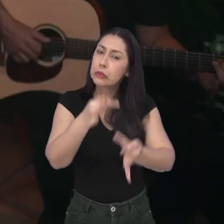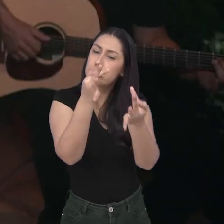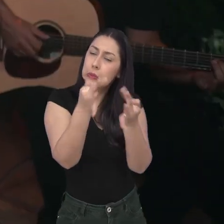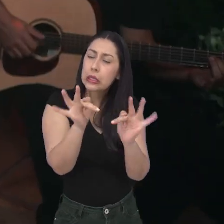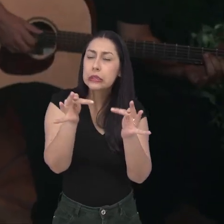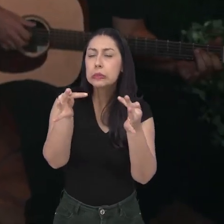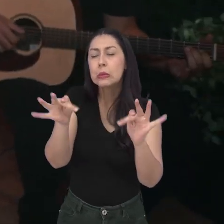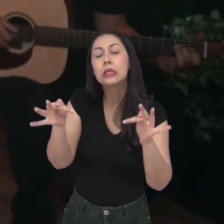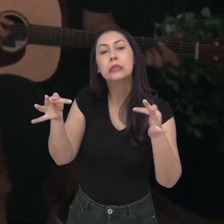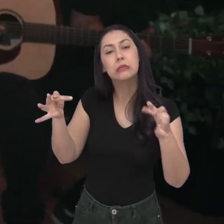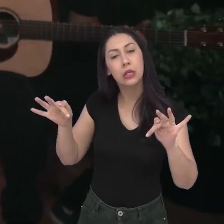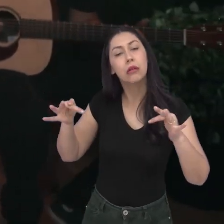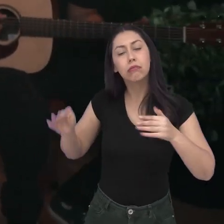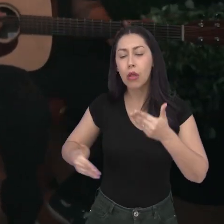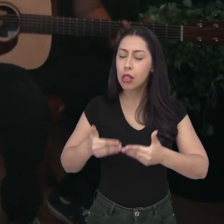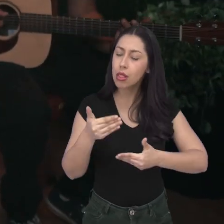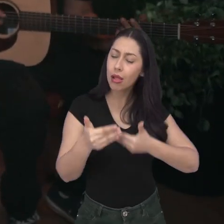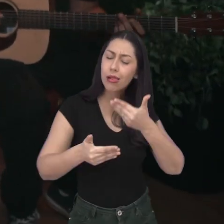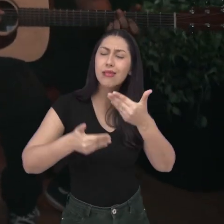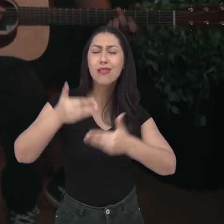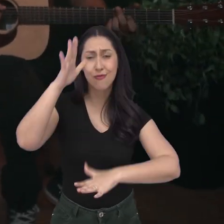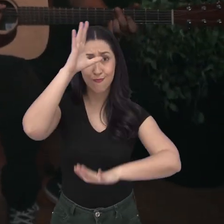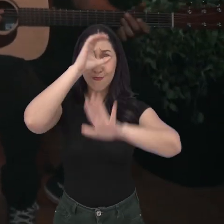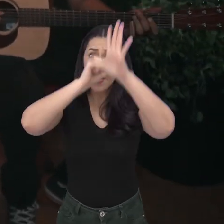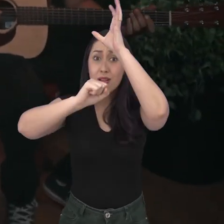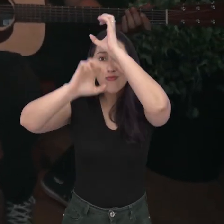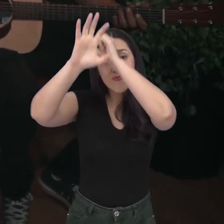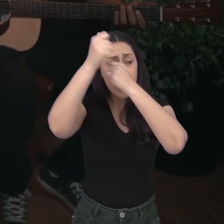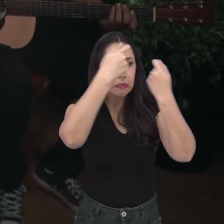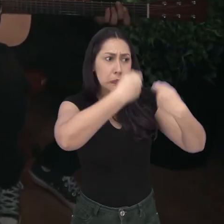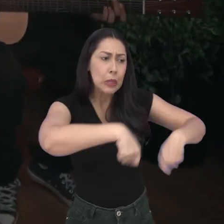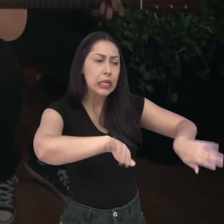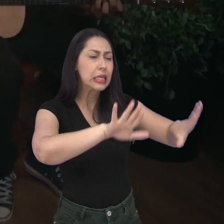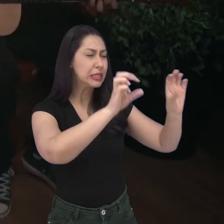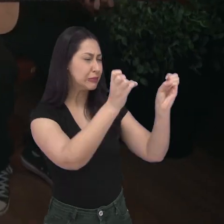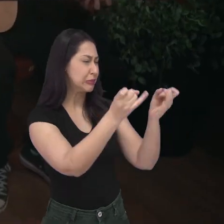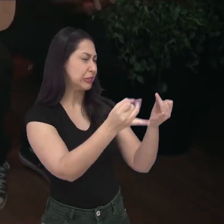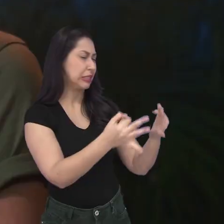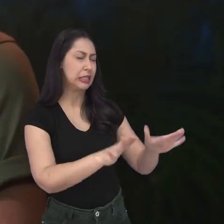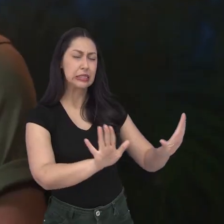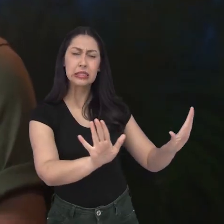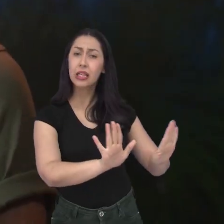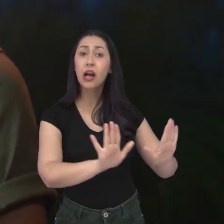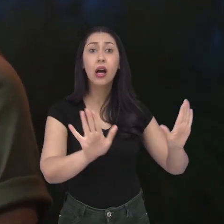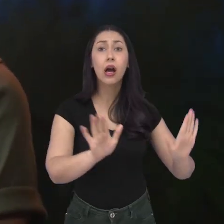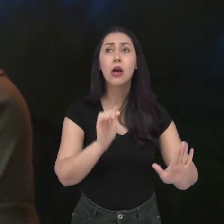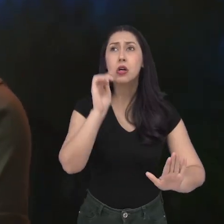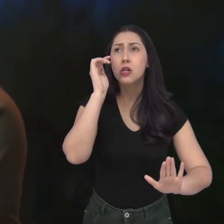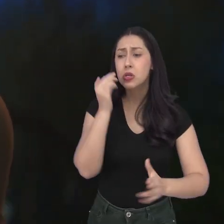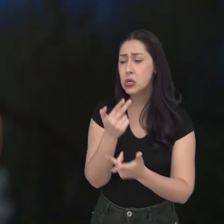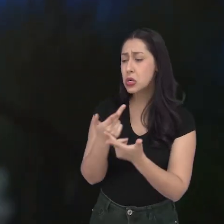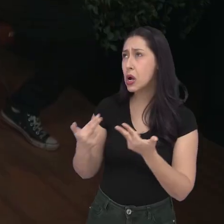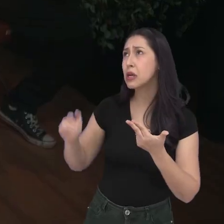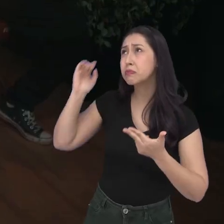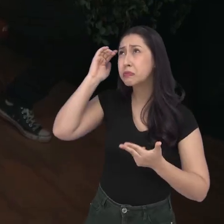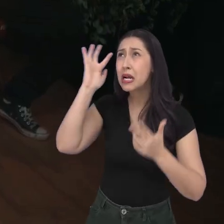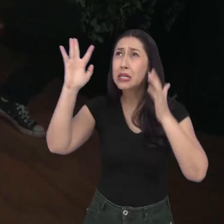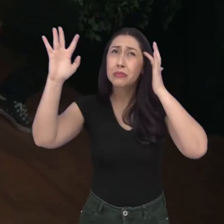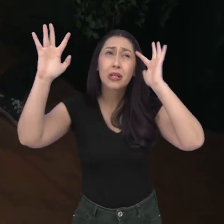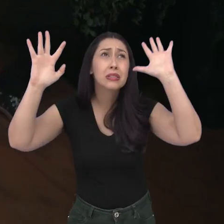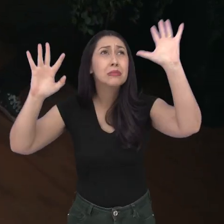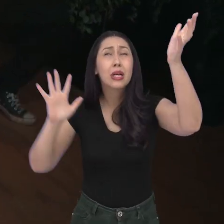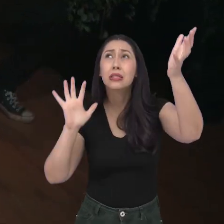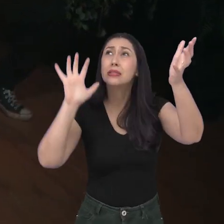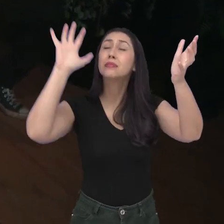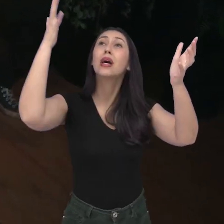vezes dói bem mais falar. Cedo ou tarde vou saber, sem ninguém me explicar, coisas sobre o universo que